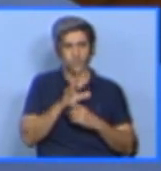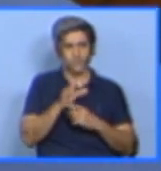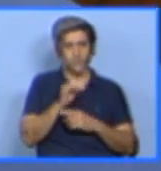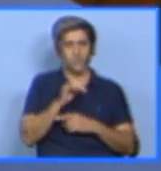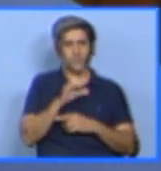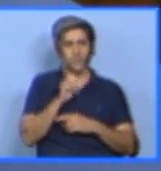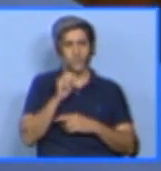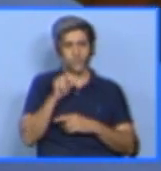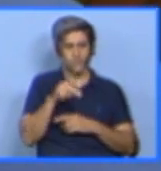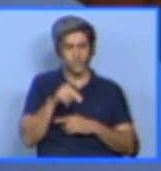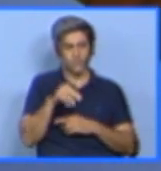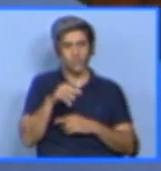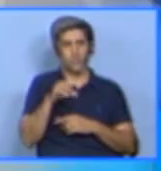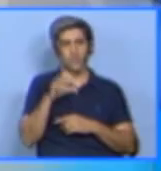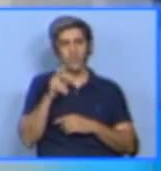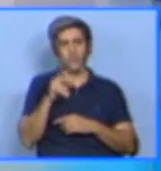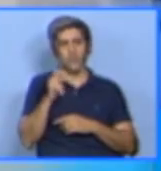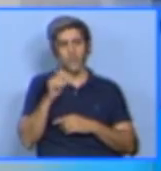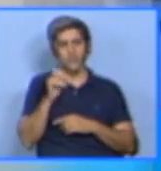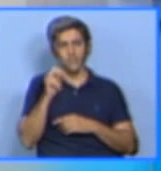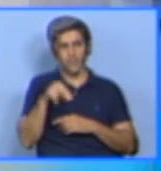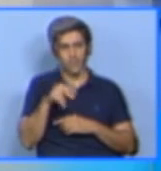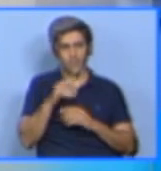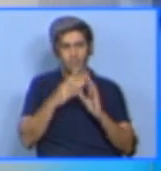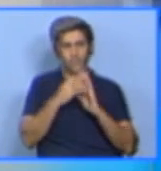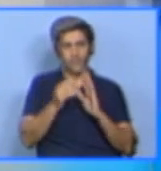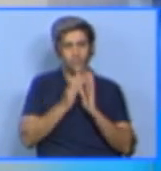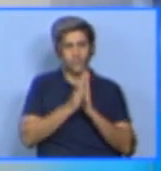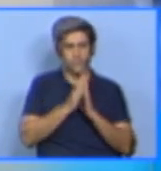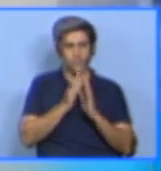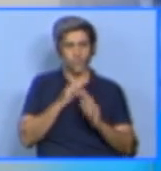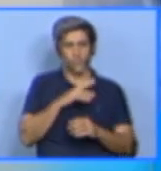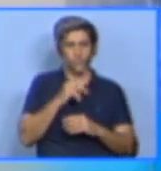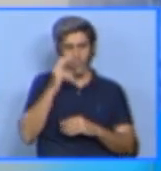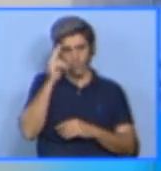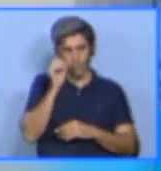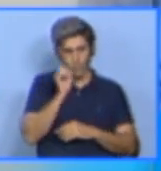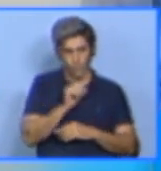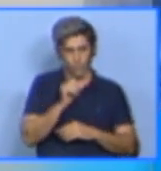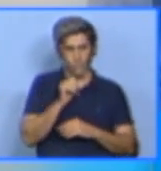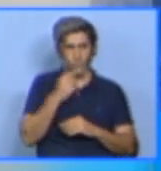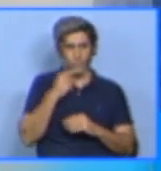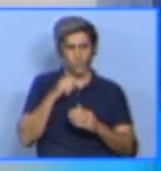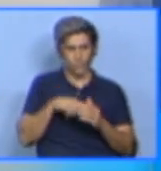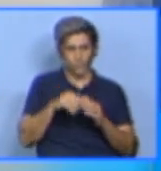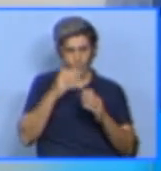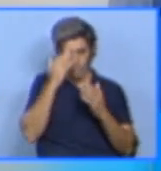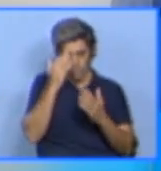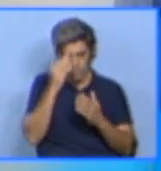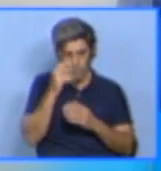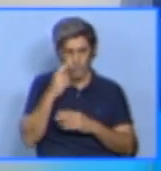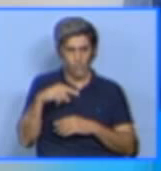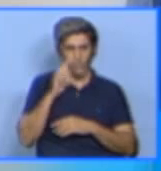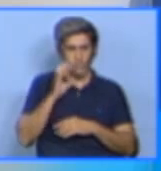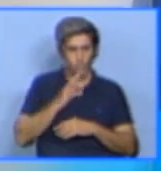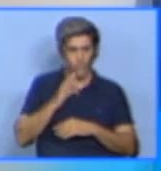Kazan tem tudo a ver com isso também, porque é a grande referência religiosa de todo o mundo russo, que tem uma profundíssima devoção a Nossa Senhora e com